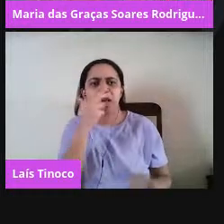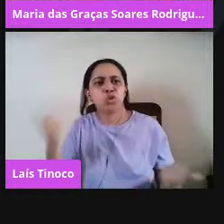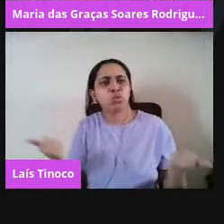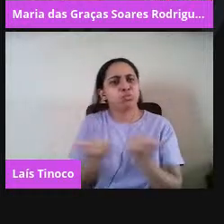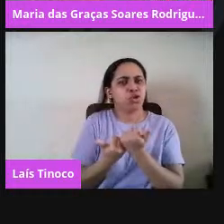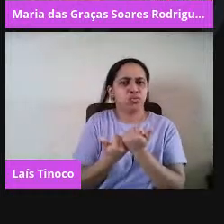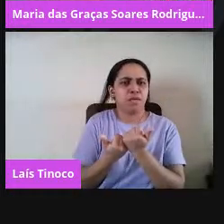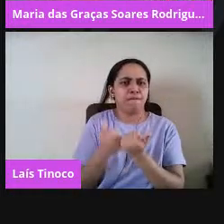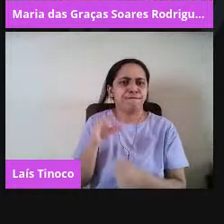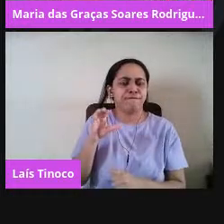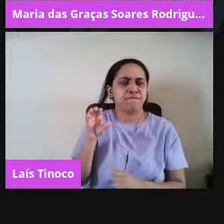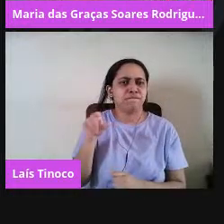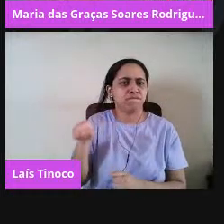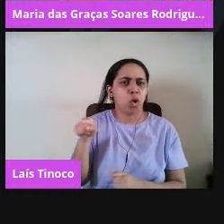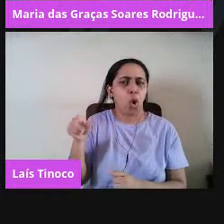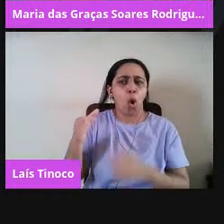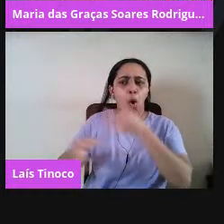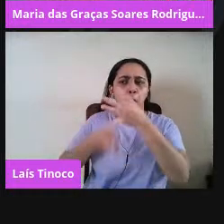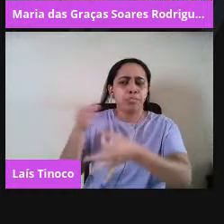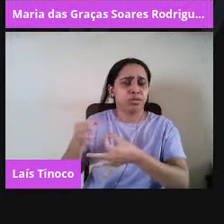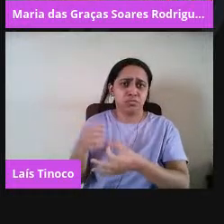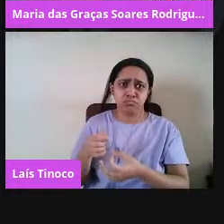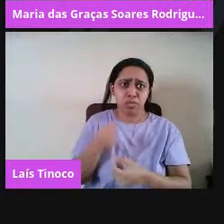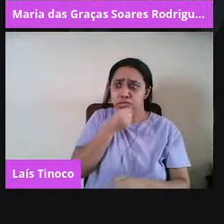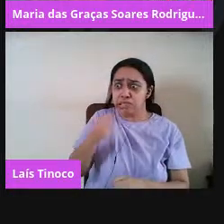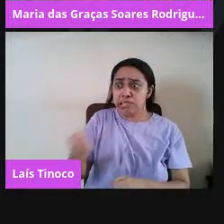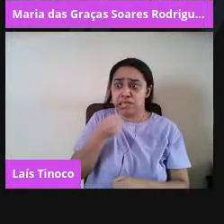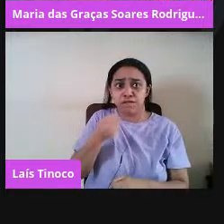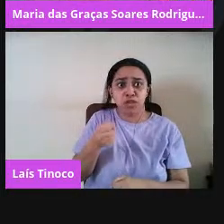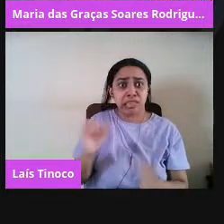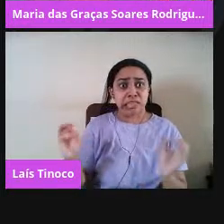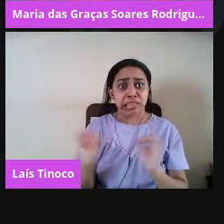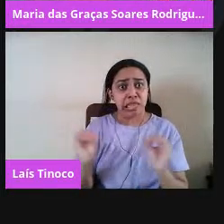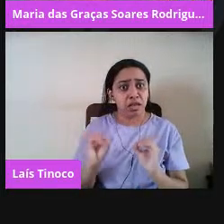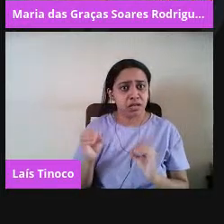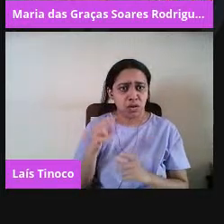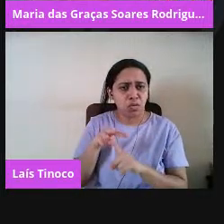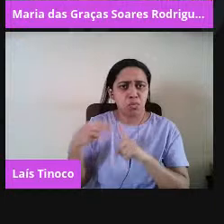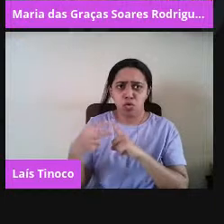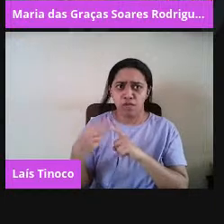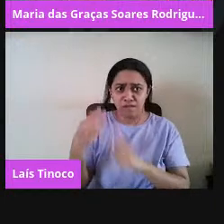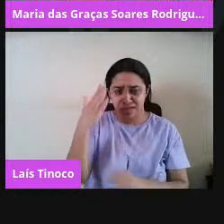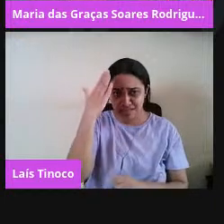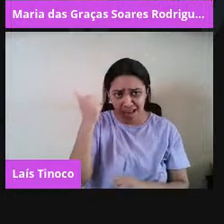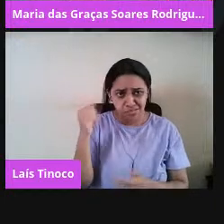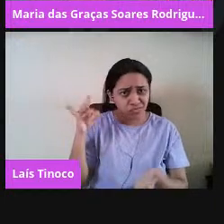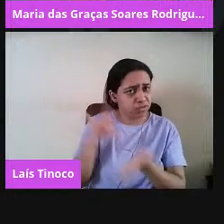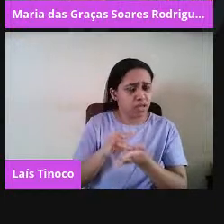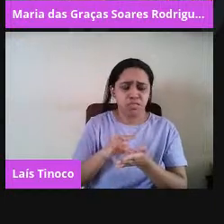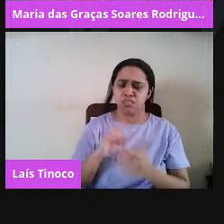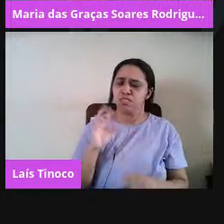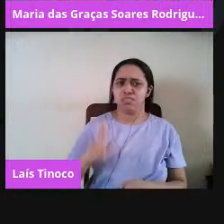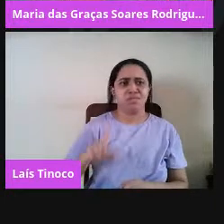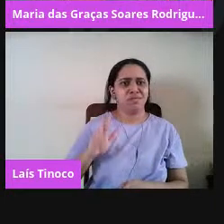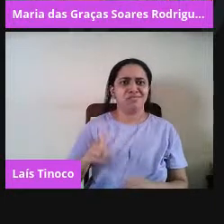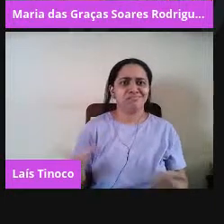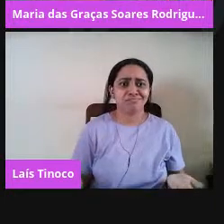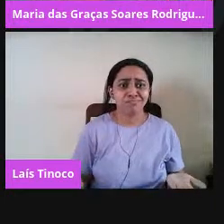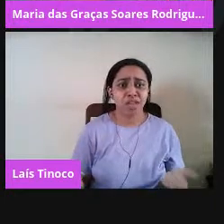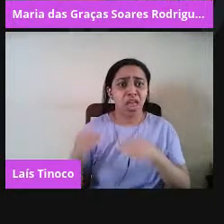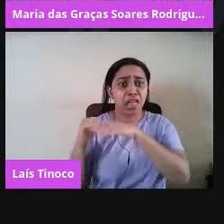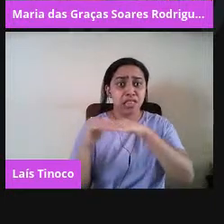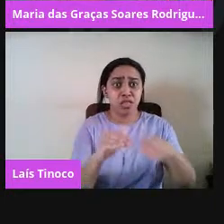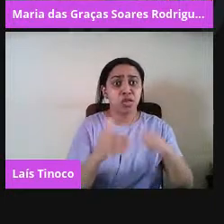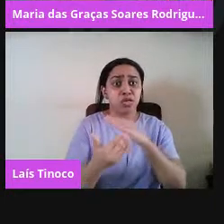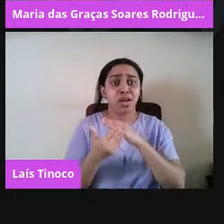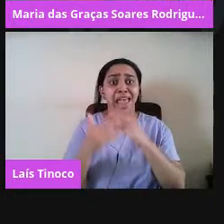Ele não sabe qual o ponto de vista delas sobre trabalho. Esse enunciado se configura como um exemplo de violência